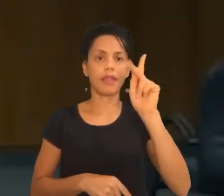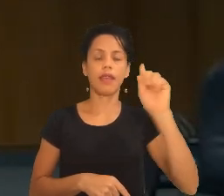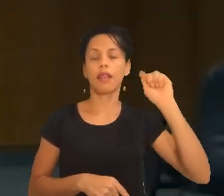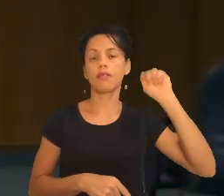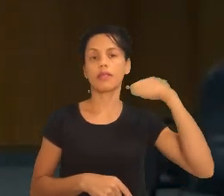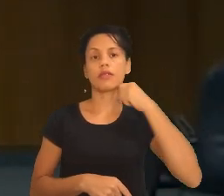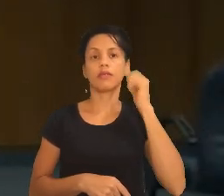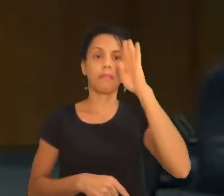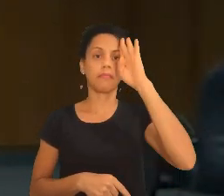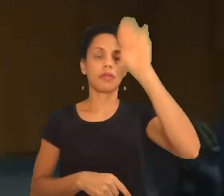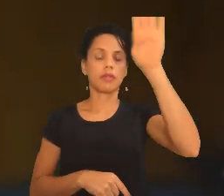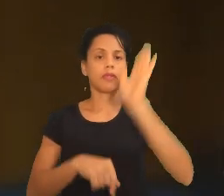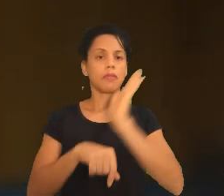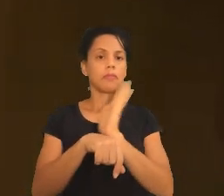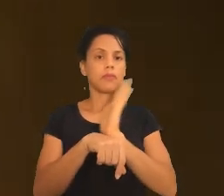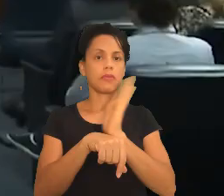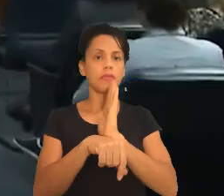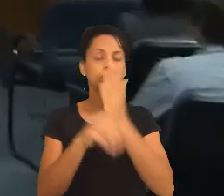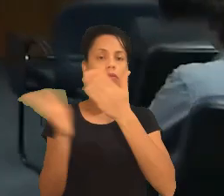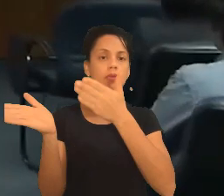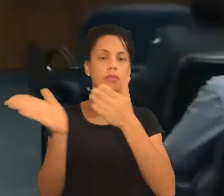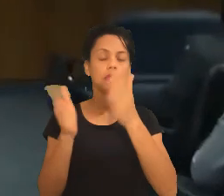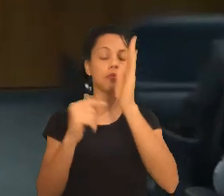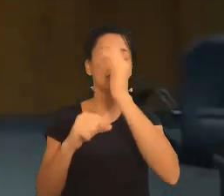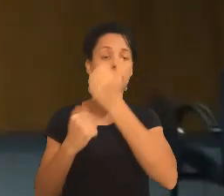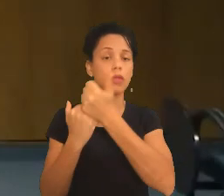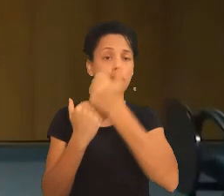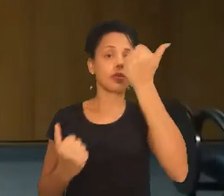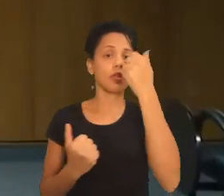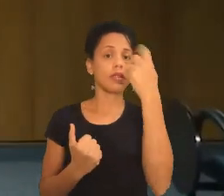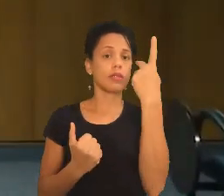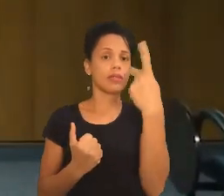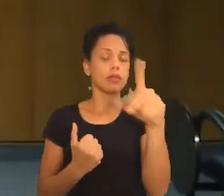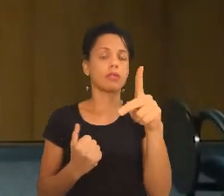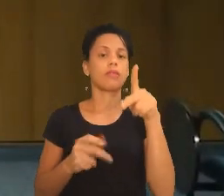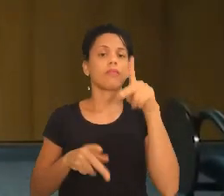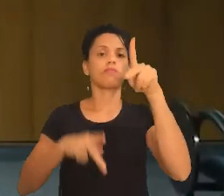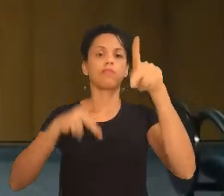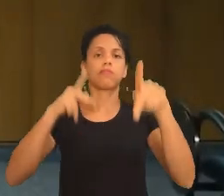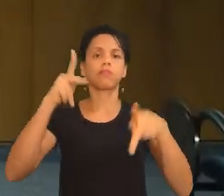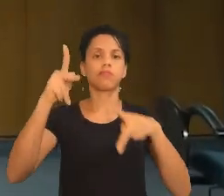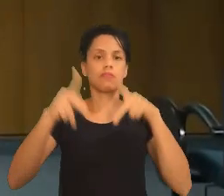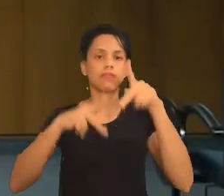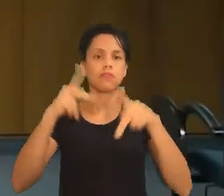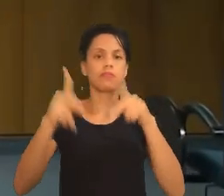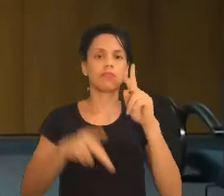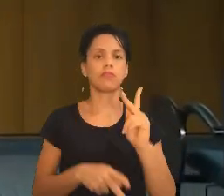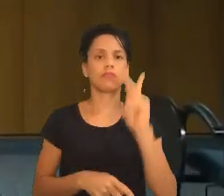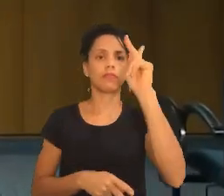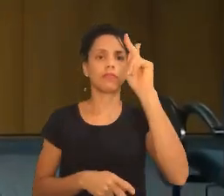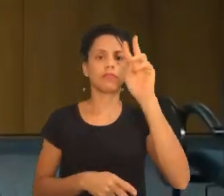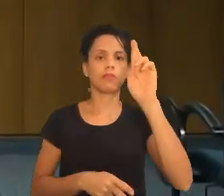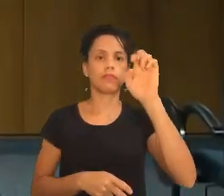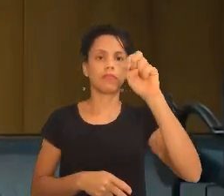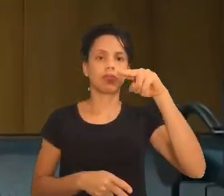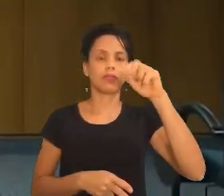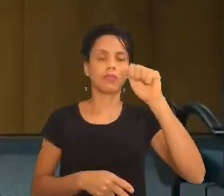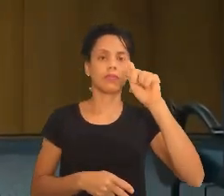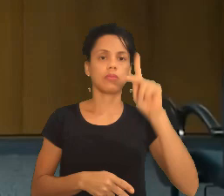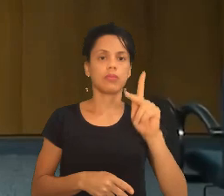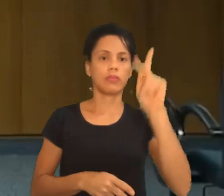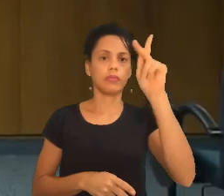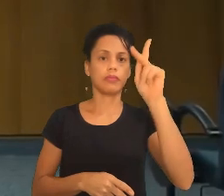vem representando o seu povo, o povo Krenak. Ao meu lado direito tem o Procurador